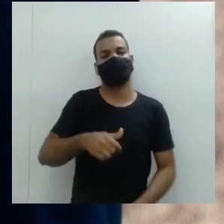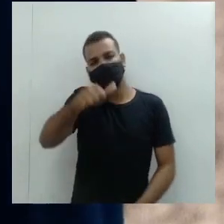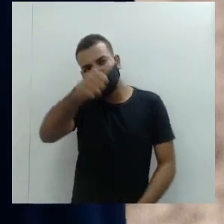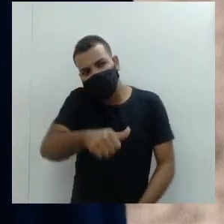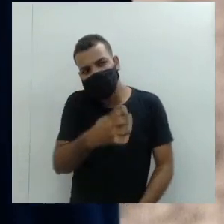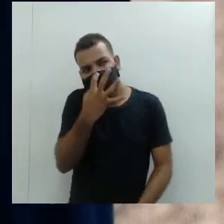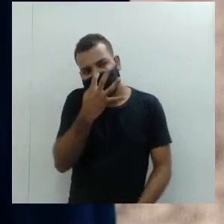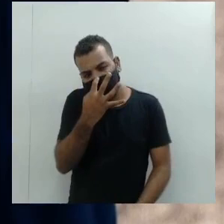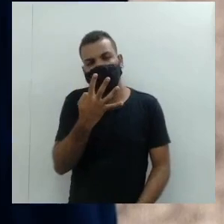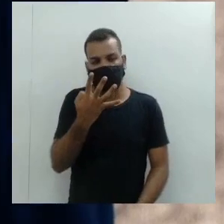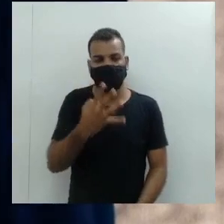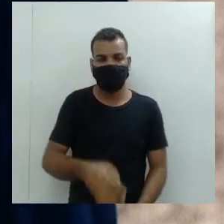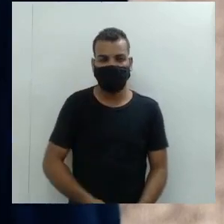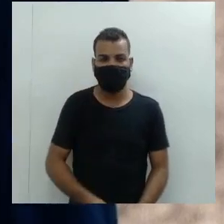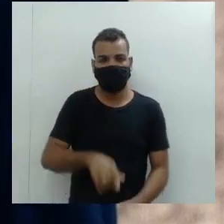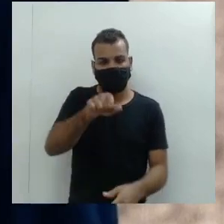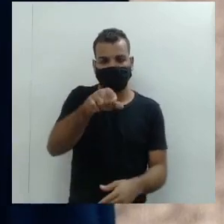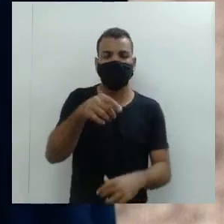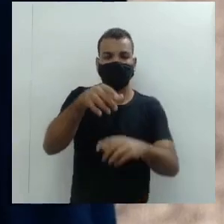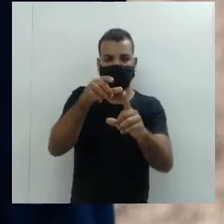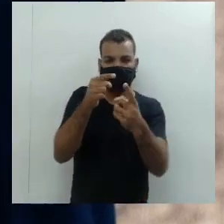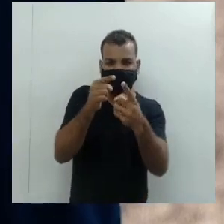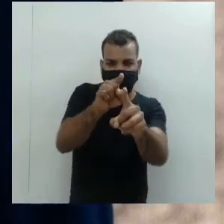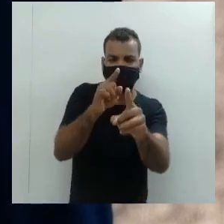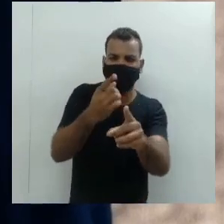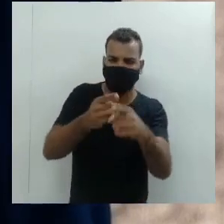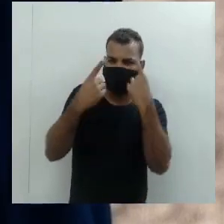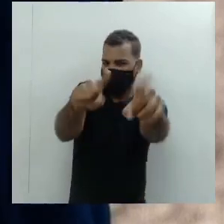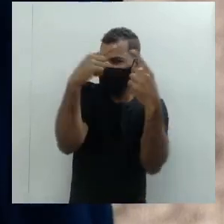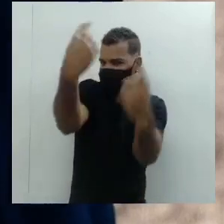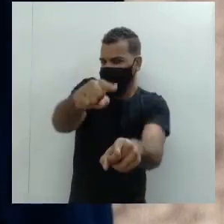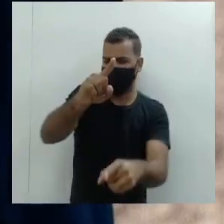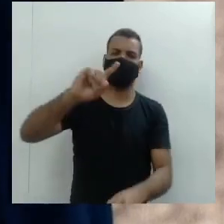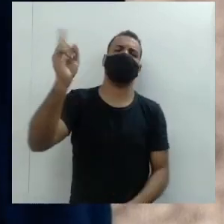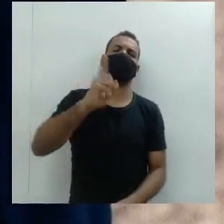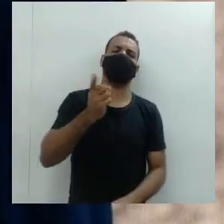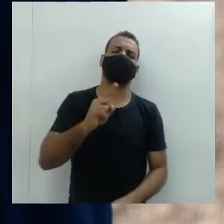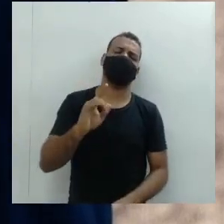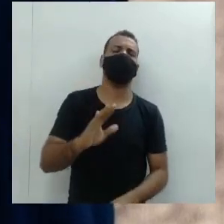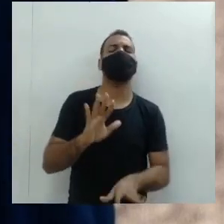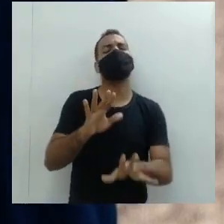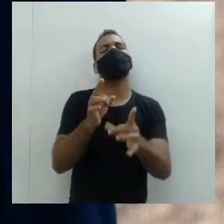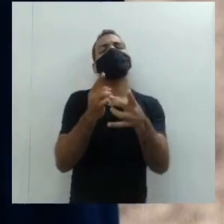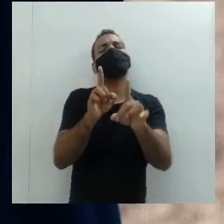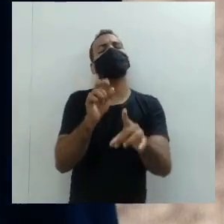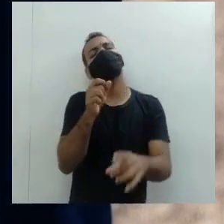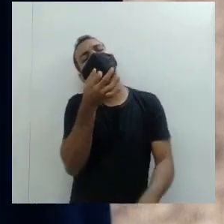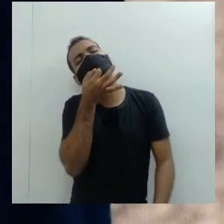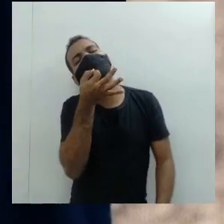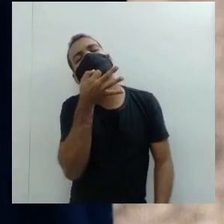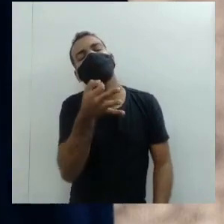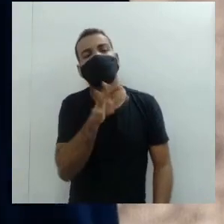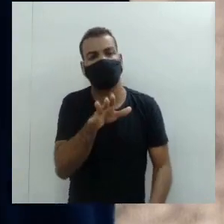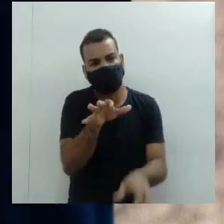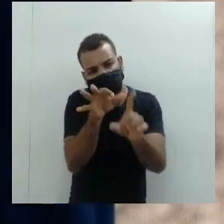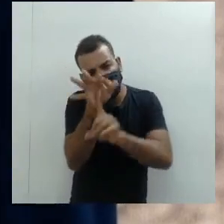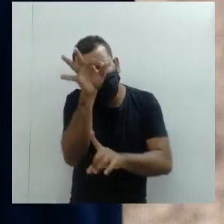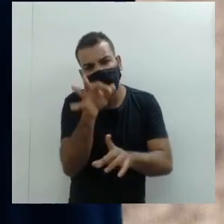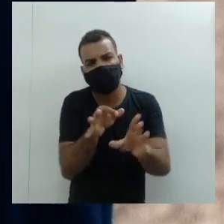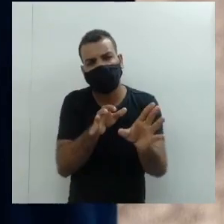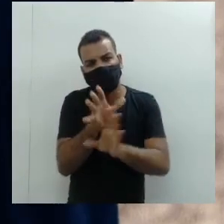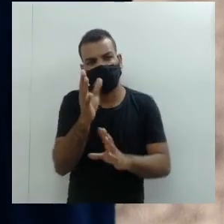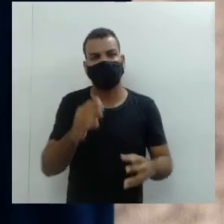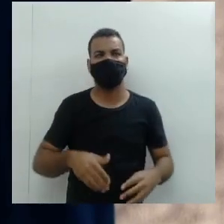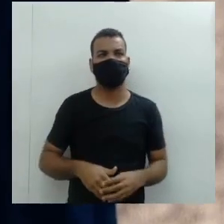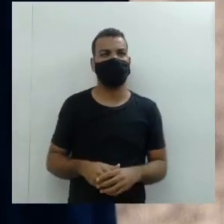A boa crítica, ela se baseia em parâmetros, ela se baseia em critérios. Então, desenvolver o senso crítico, professor Robson,